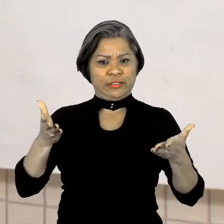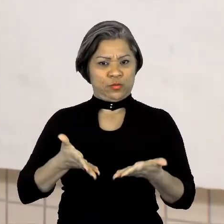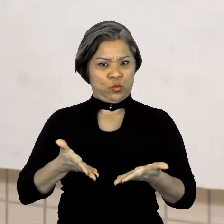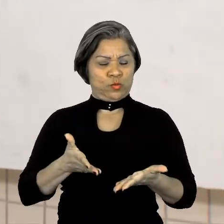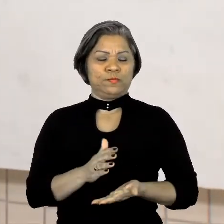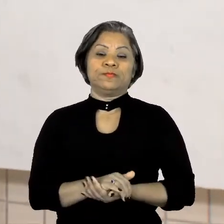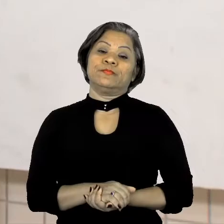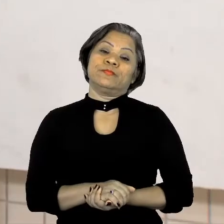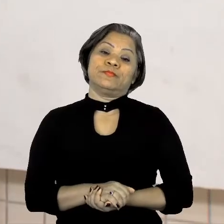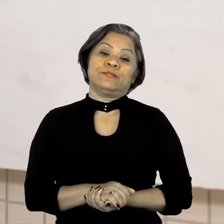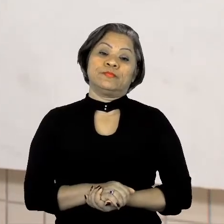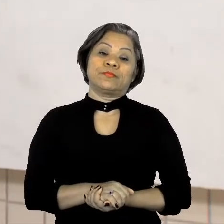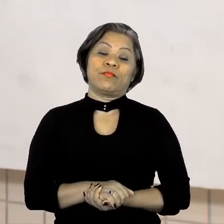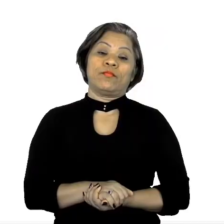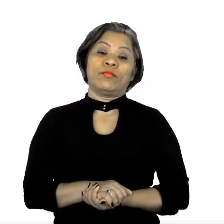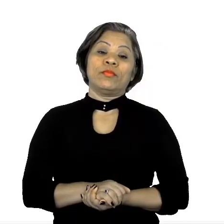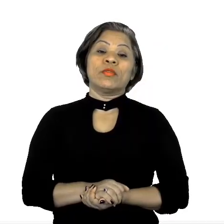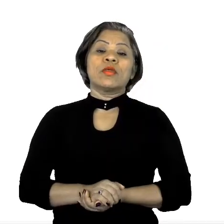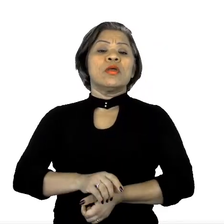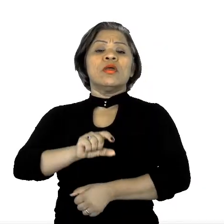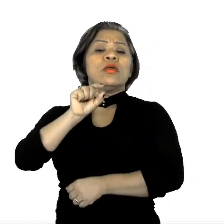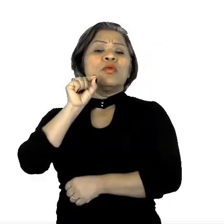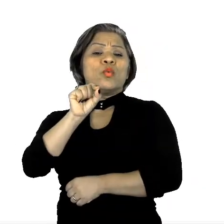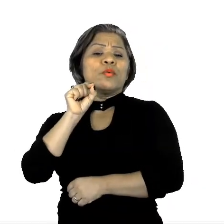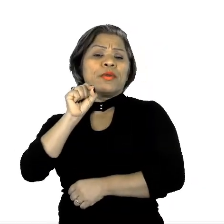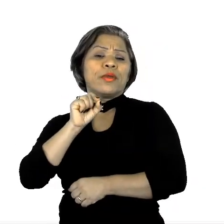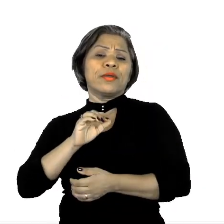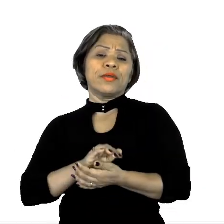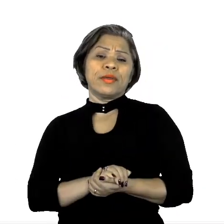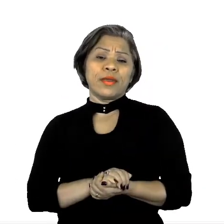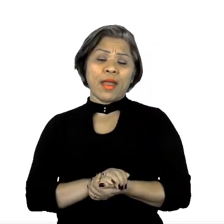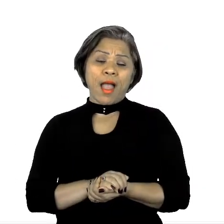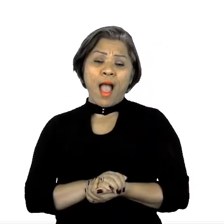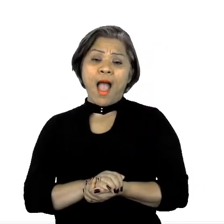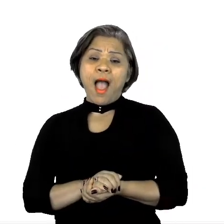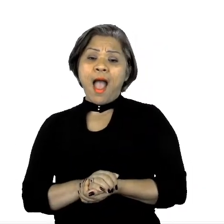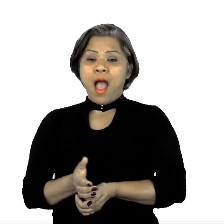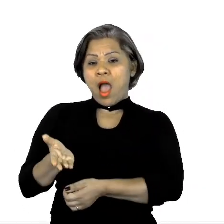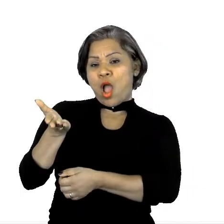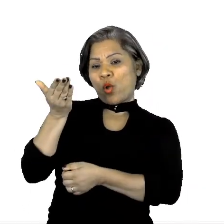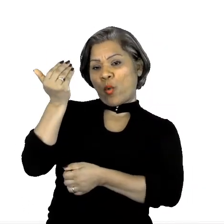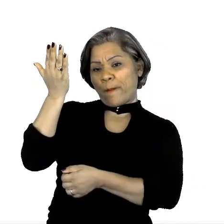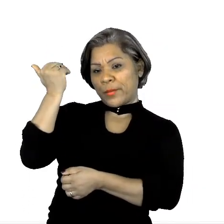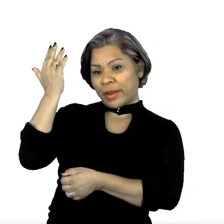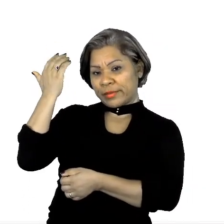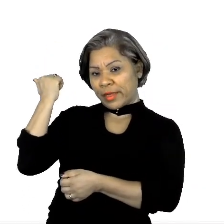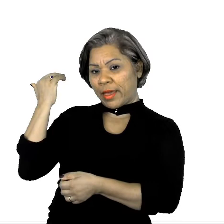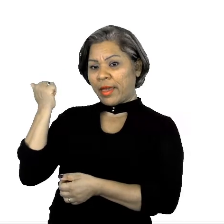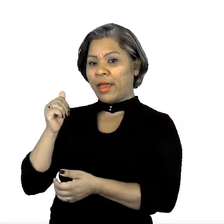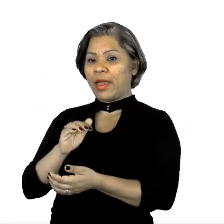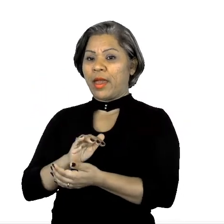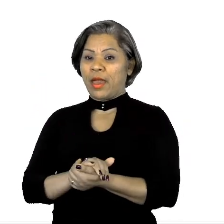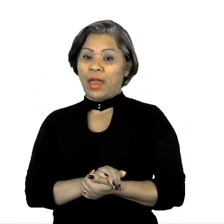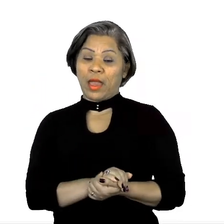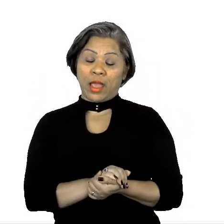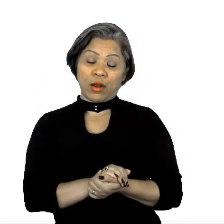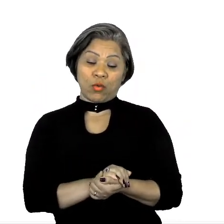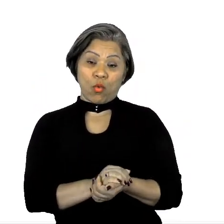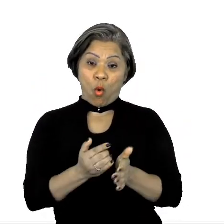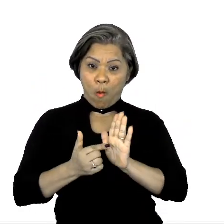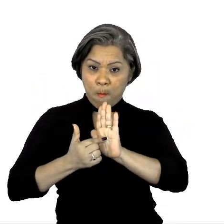Próximo. E o que é o pretérito mais que perfeito? Exprime um fato